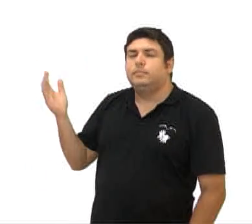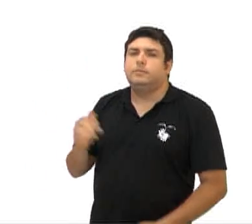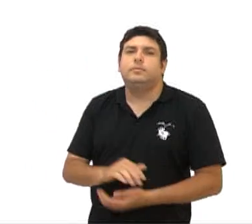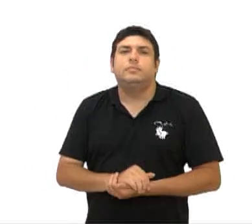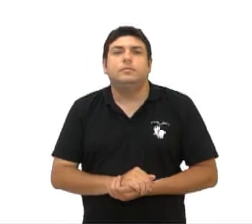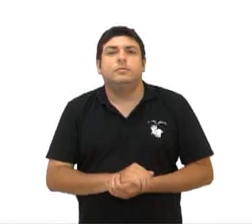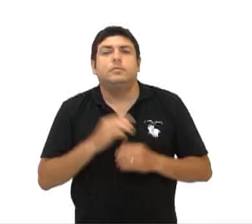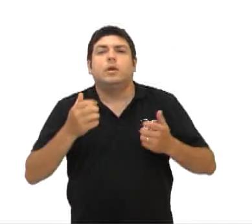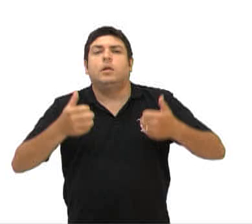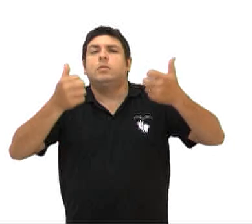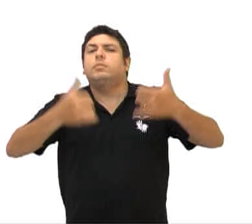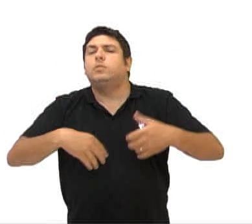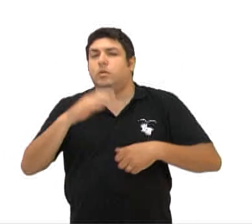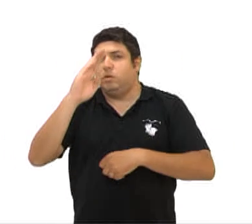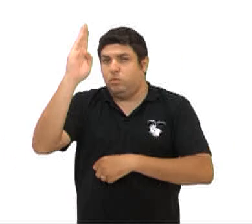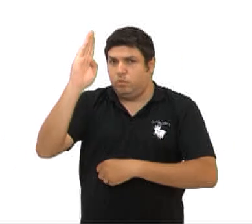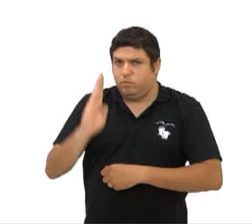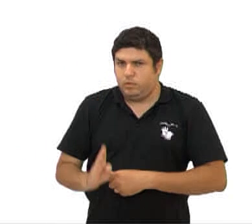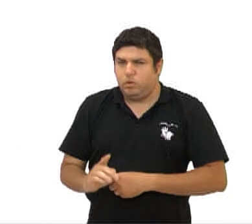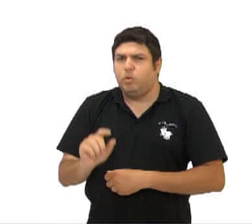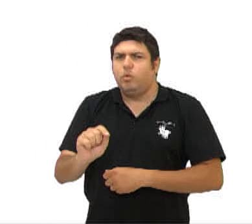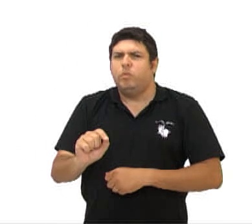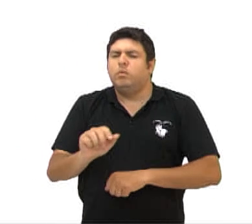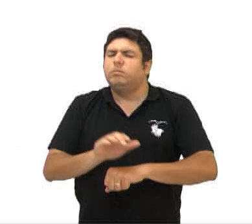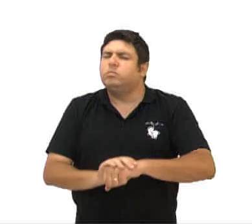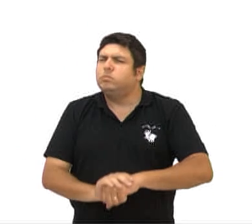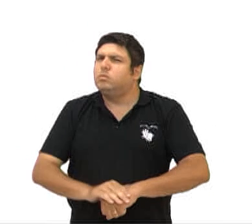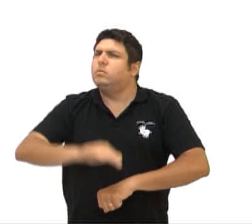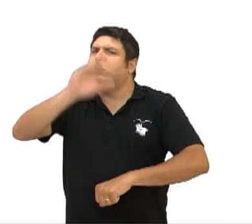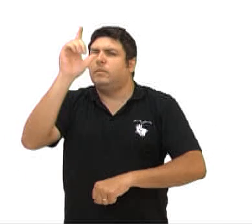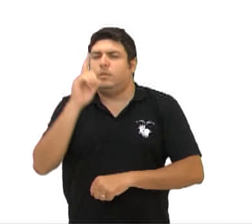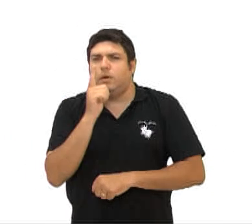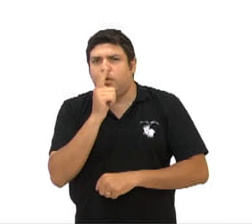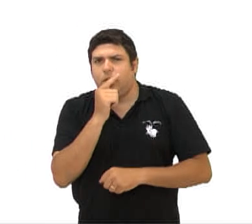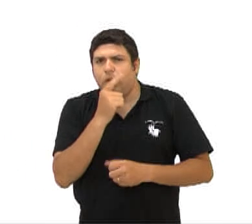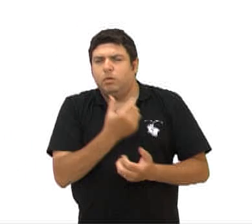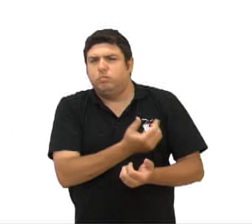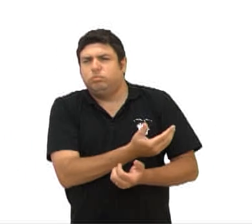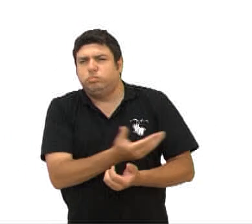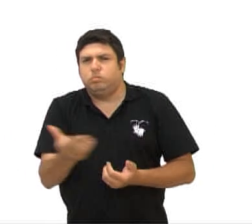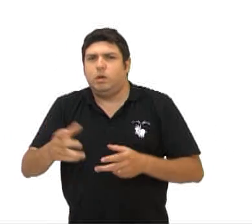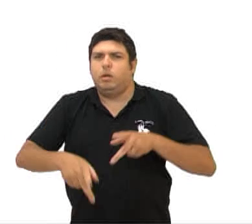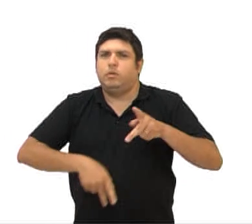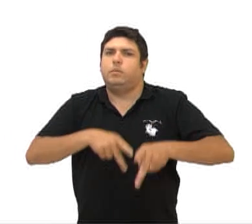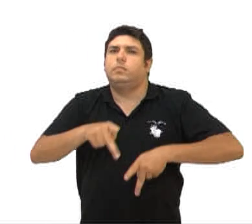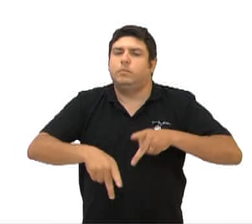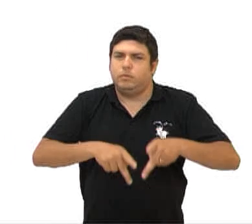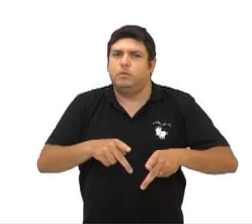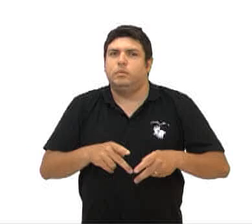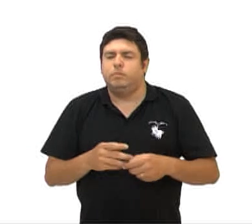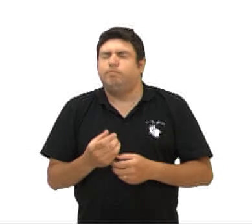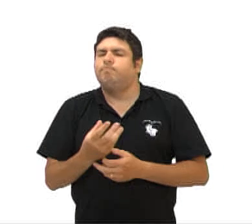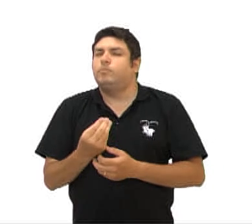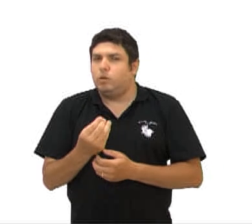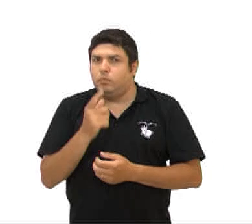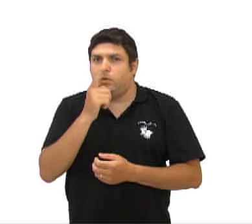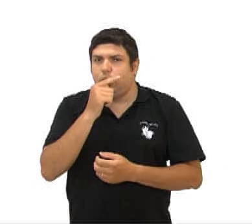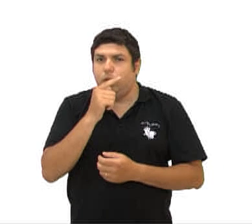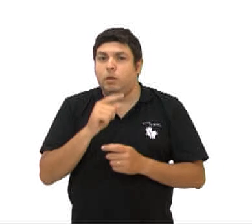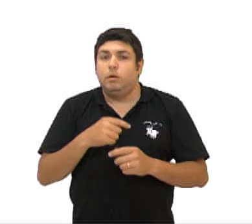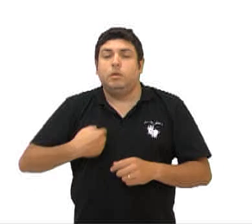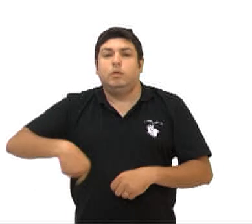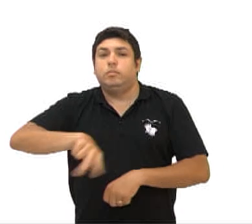Brasil é o país onde a gente tem a quantidade maior de água disponível para a população, né? Muita água, muita água. E a gente não